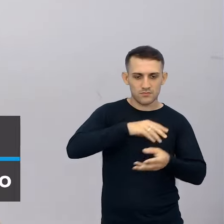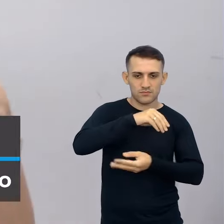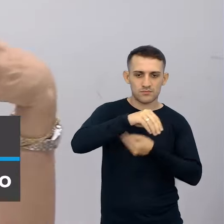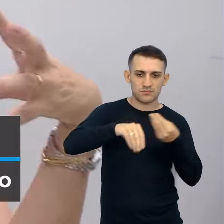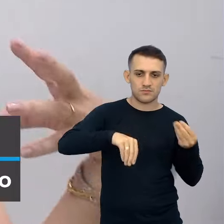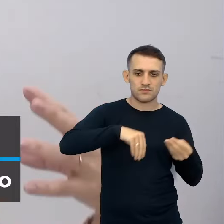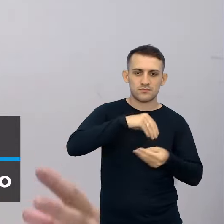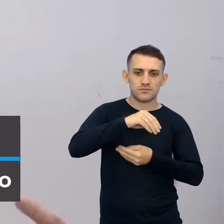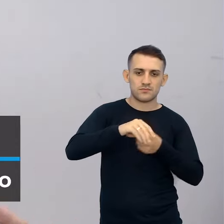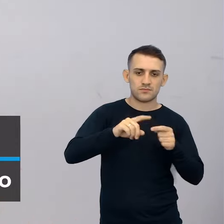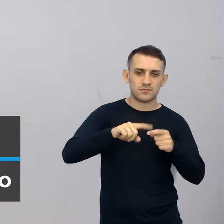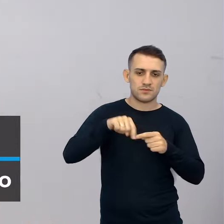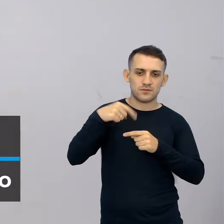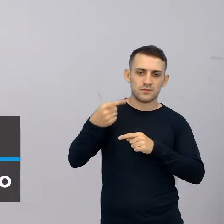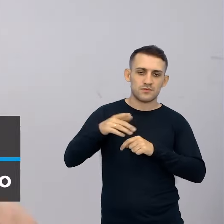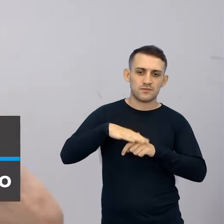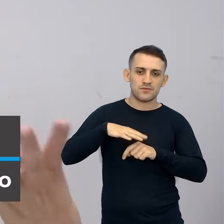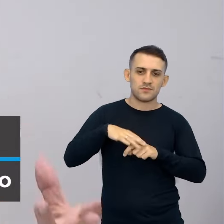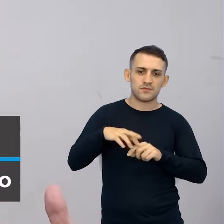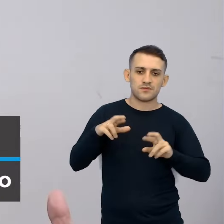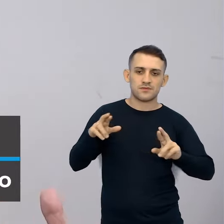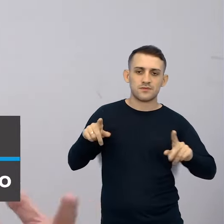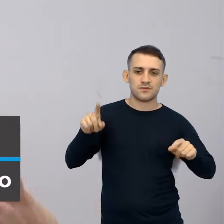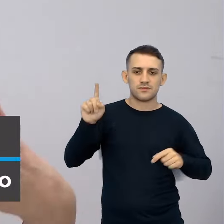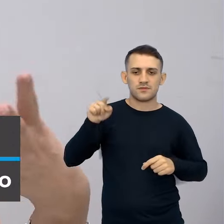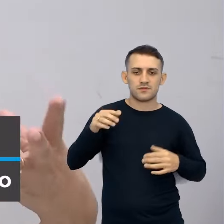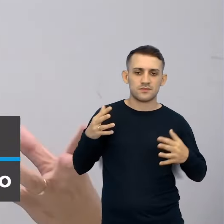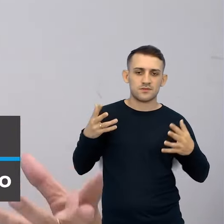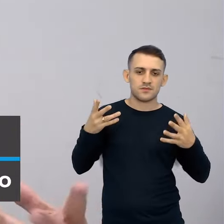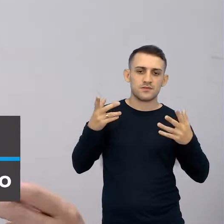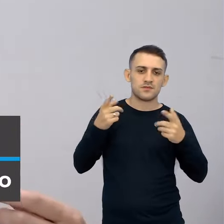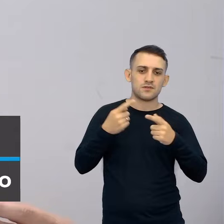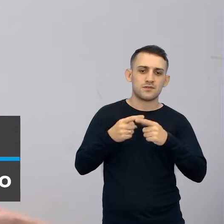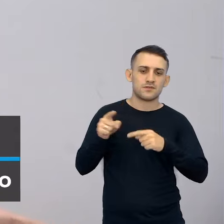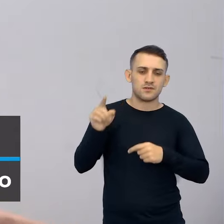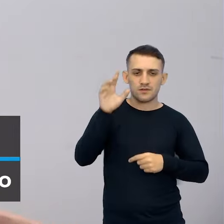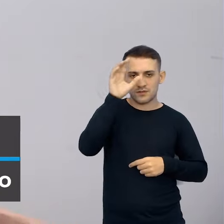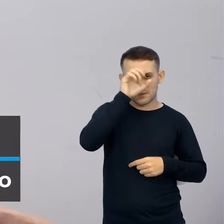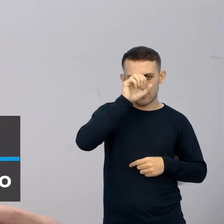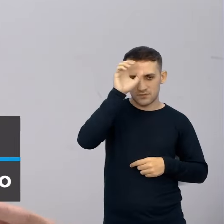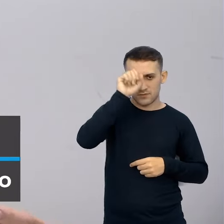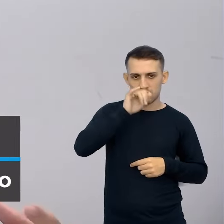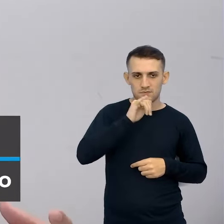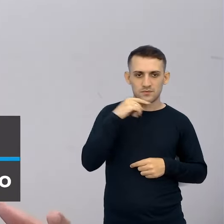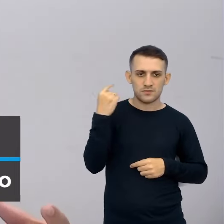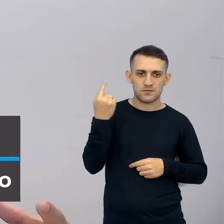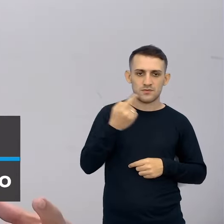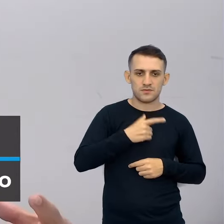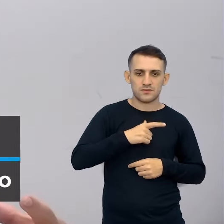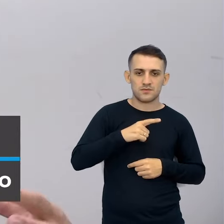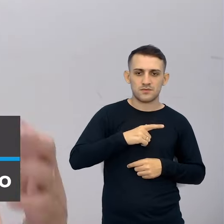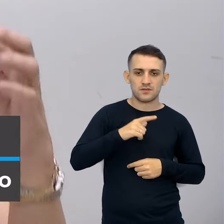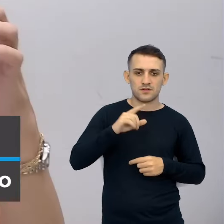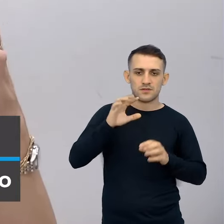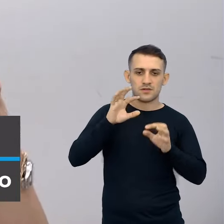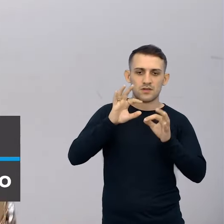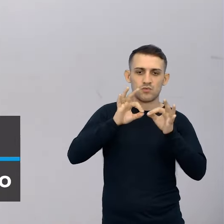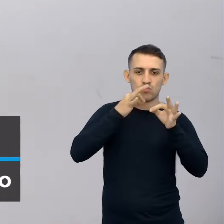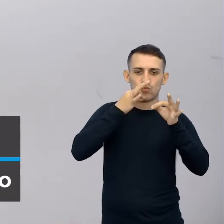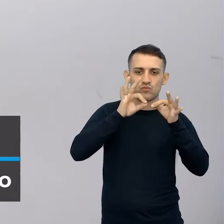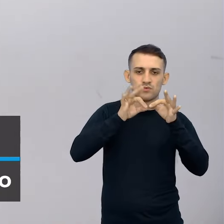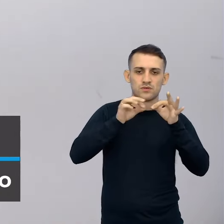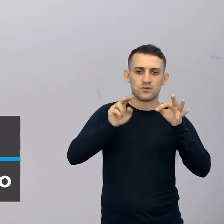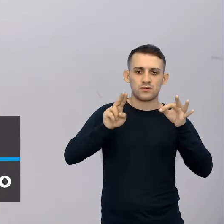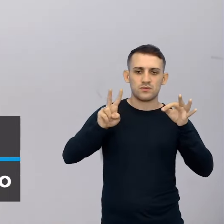desorganiza e faz num outro contexto, é incrível, porque ele vai estar aprendendo. Então, quando a gente coloca lá uva, né? Como é que